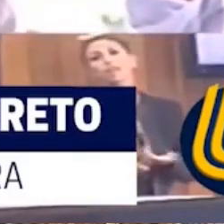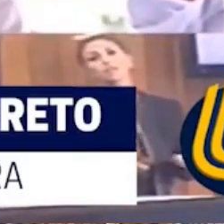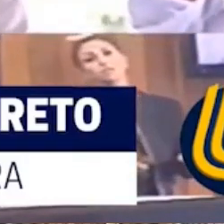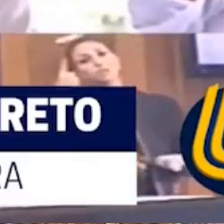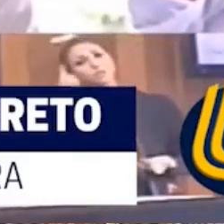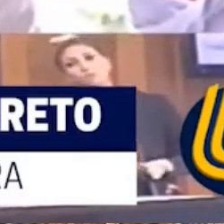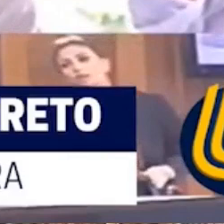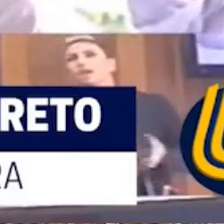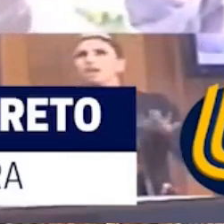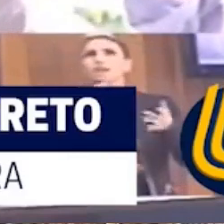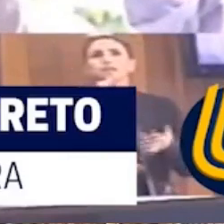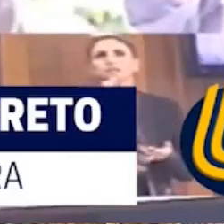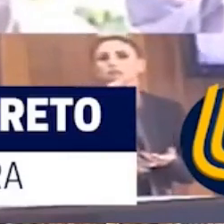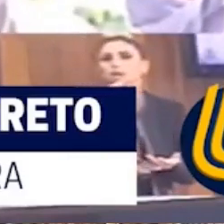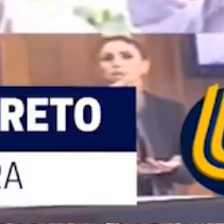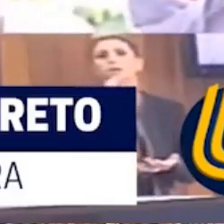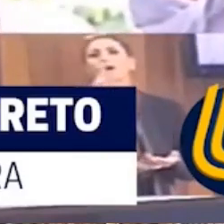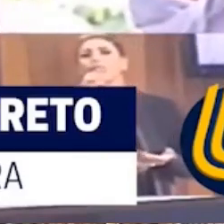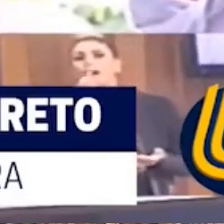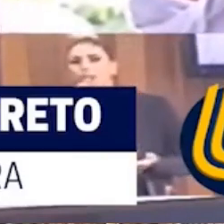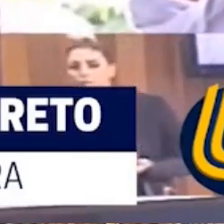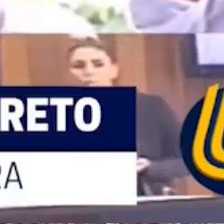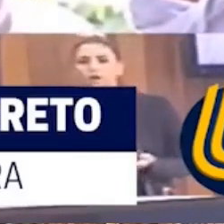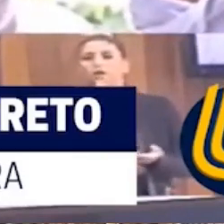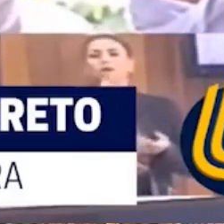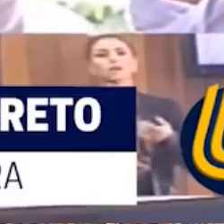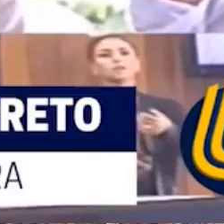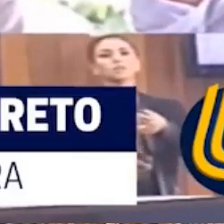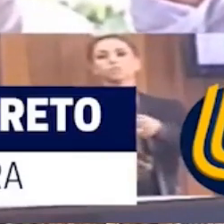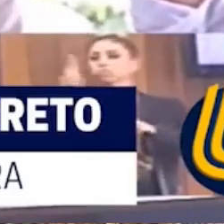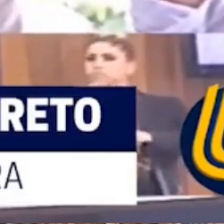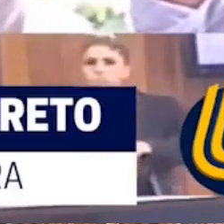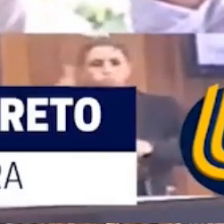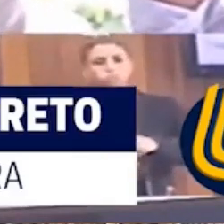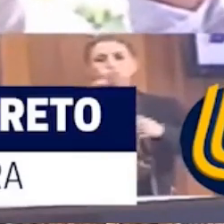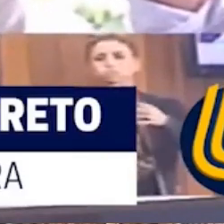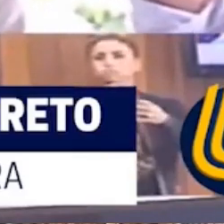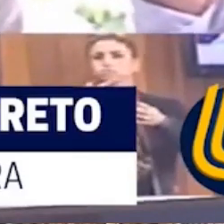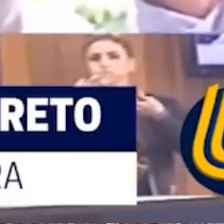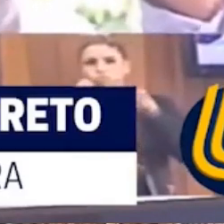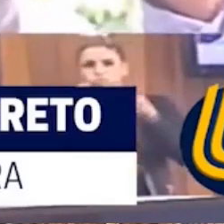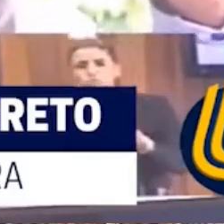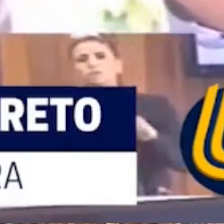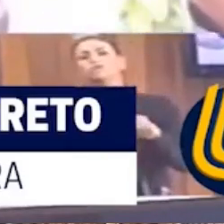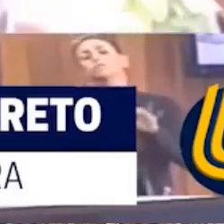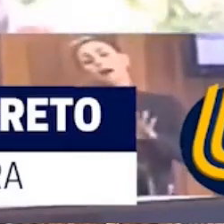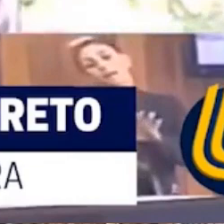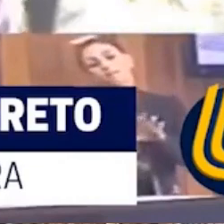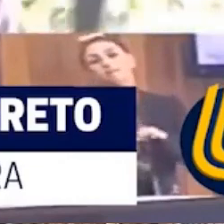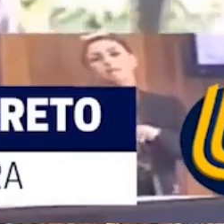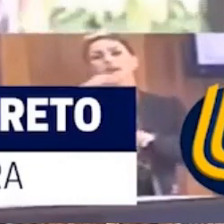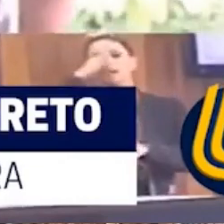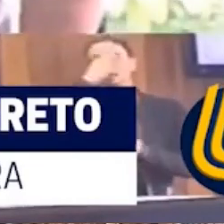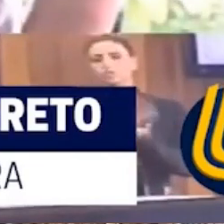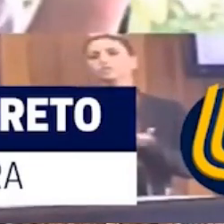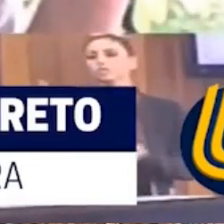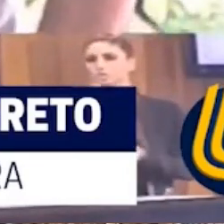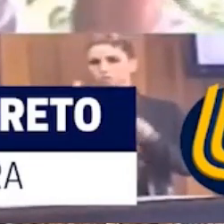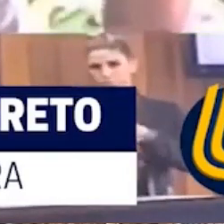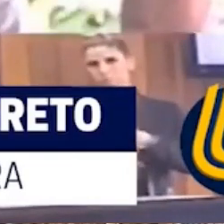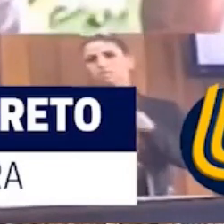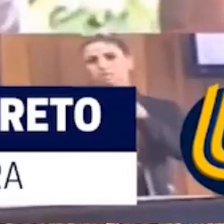água excessivo ou um consumo de quilowatt-hora excessivo. No mais, vamos buscar o caminho